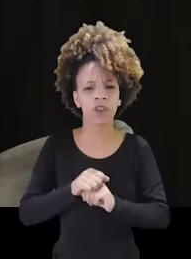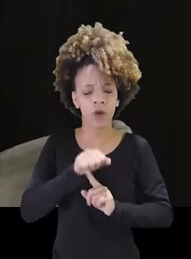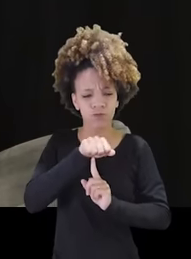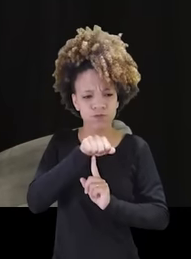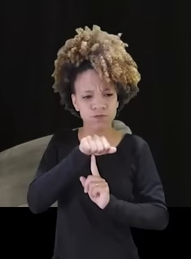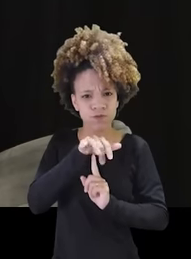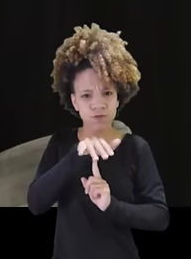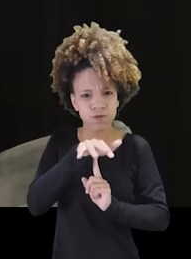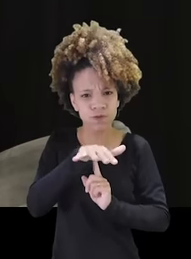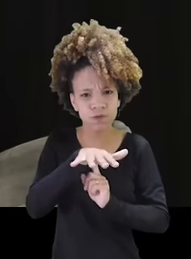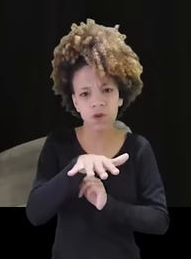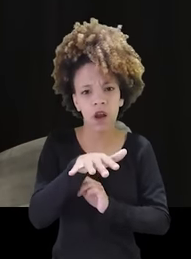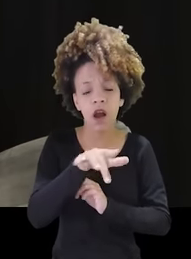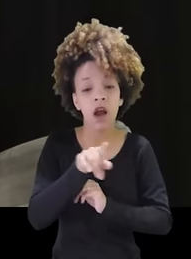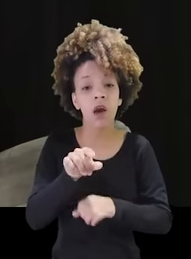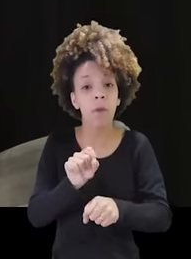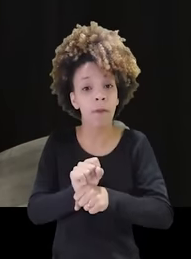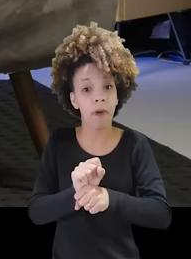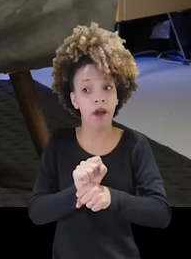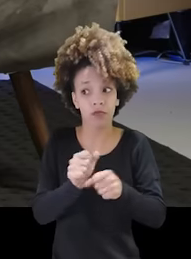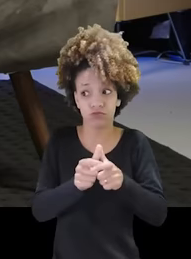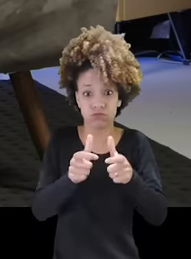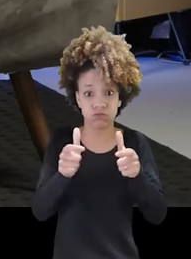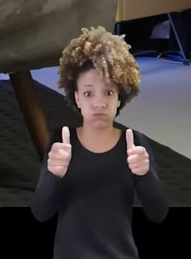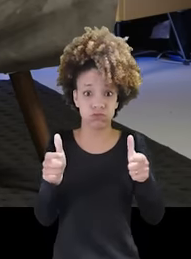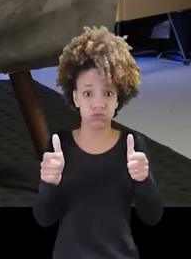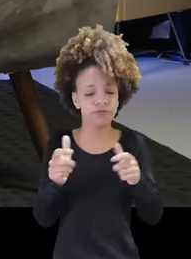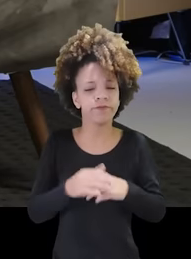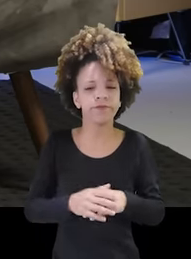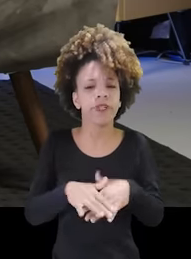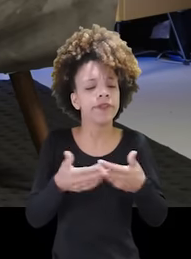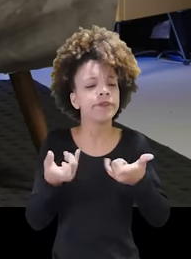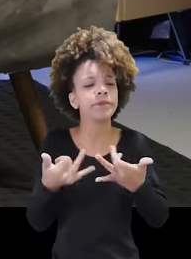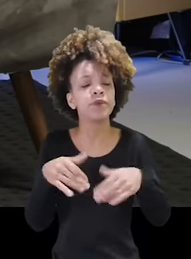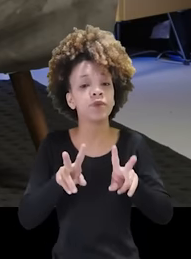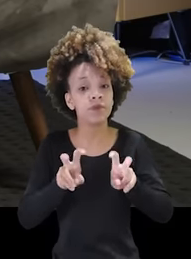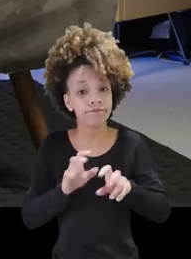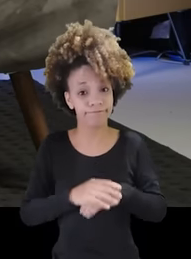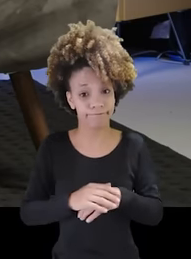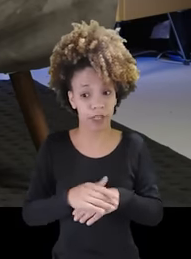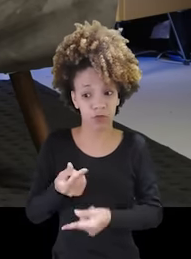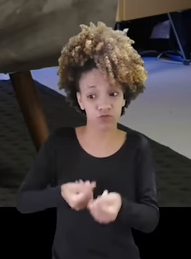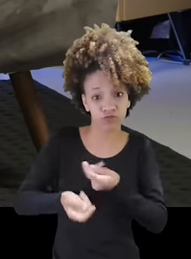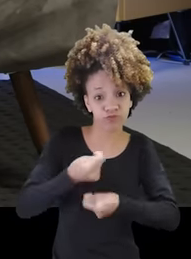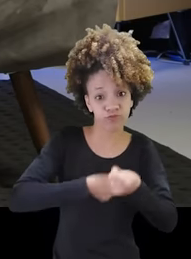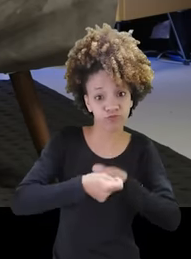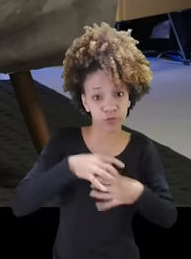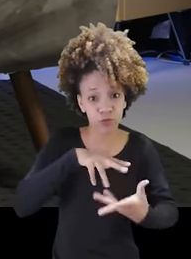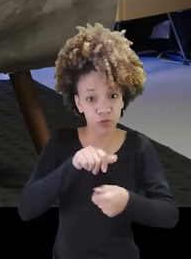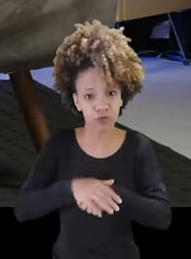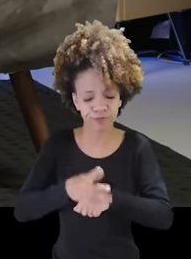está crescente não para de ser imenso e a gente está falando um dos maiores mercados do mundo